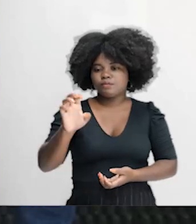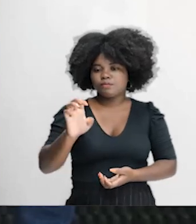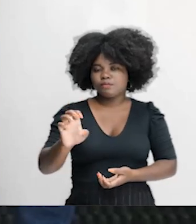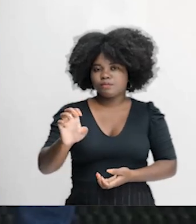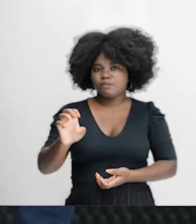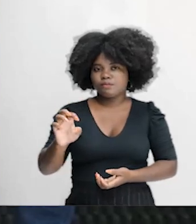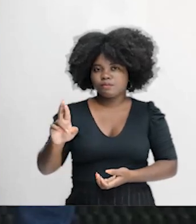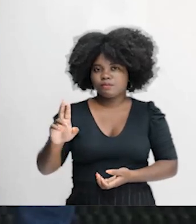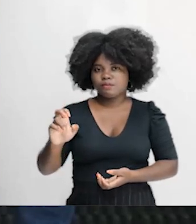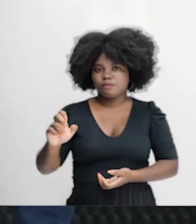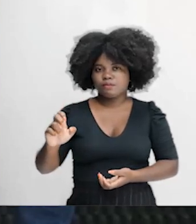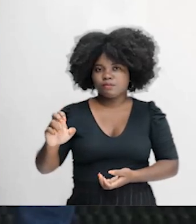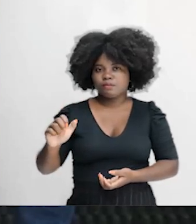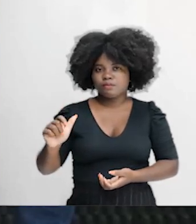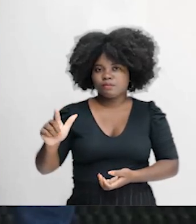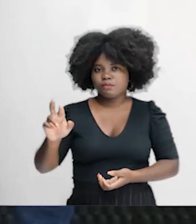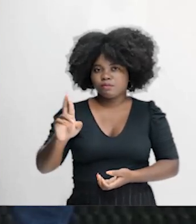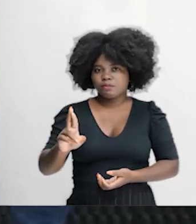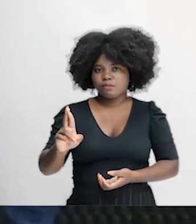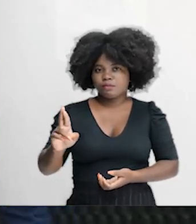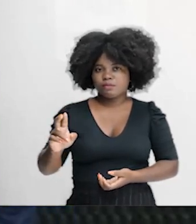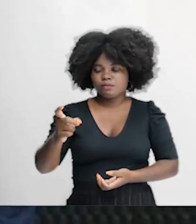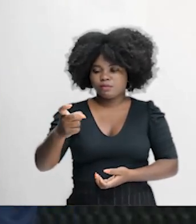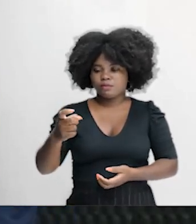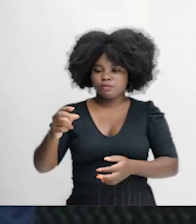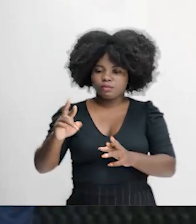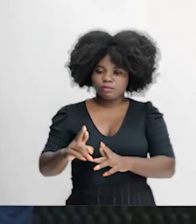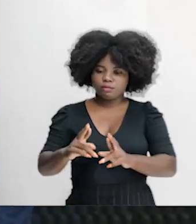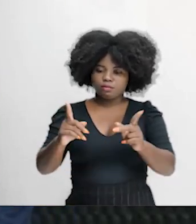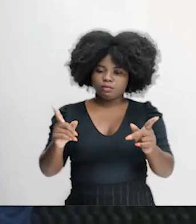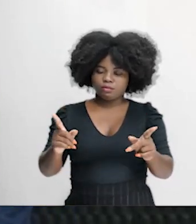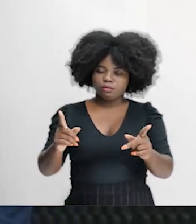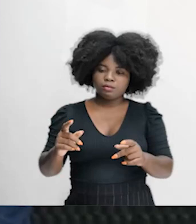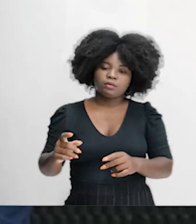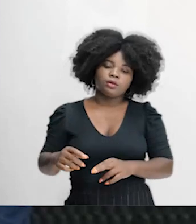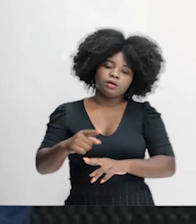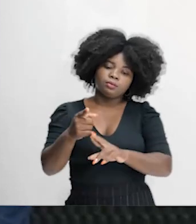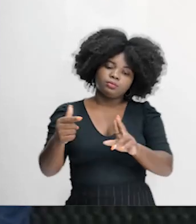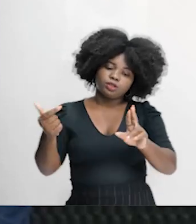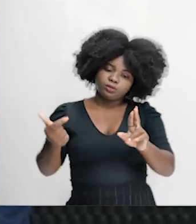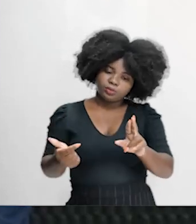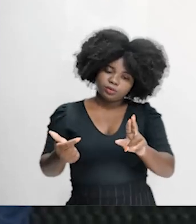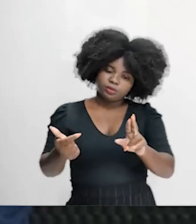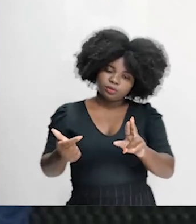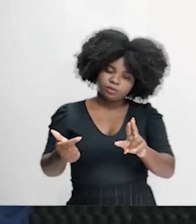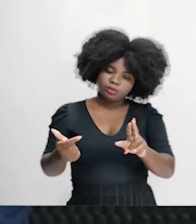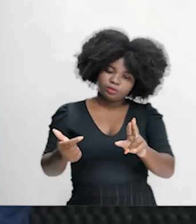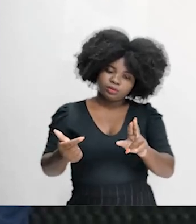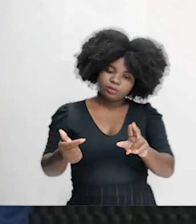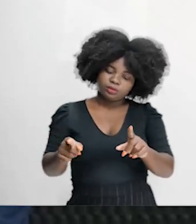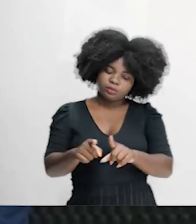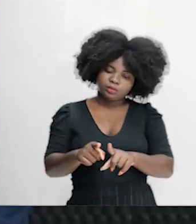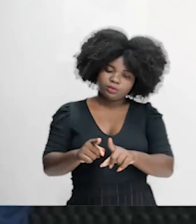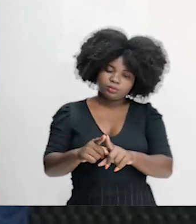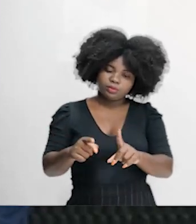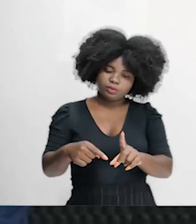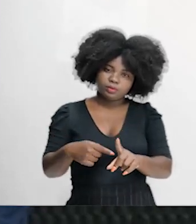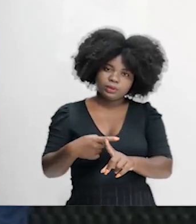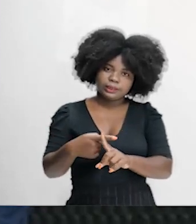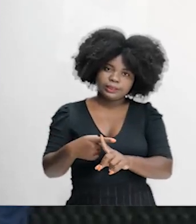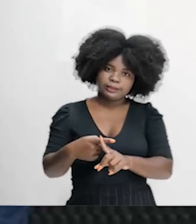tal que x é diferente de π sobre 2 mais